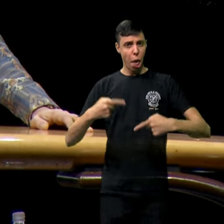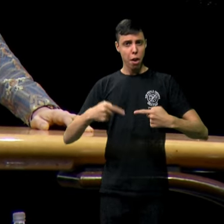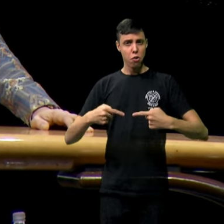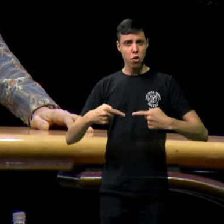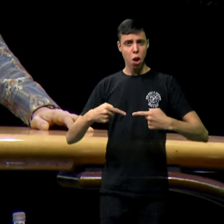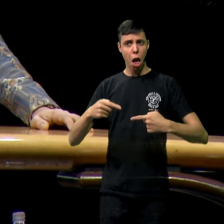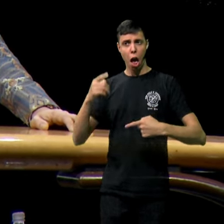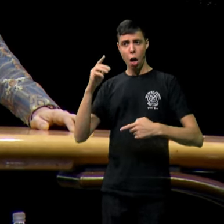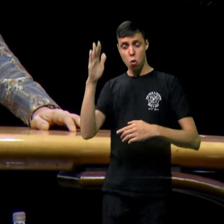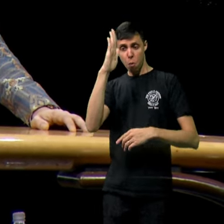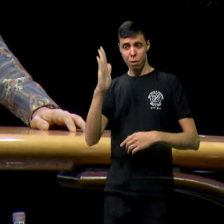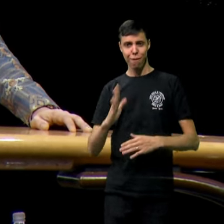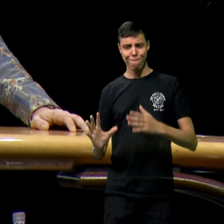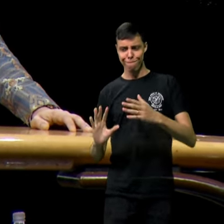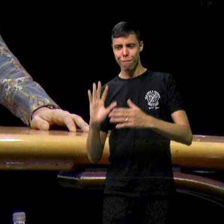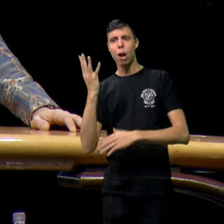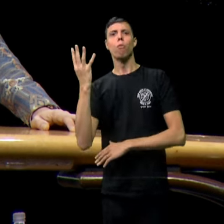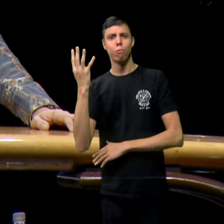acumulou.